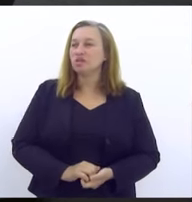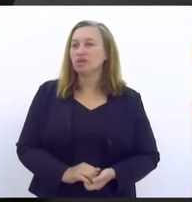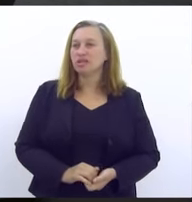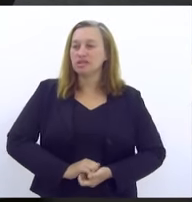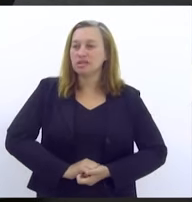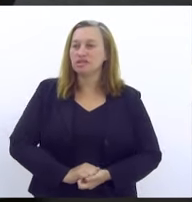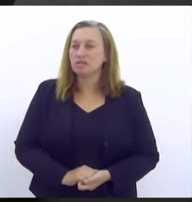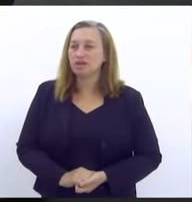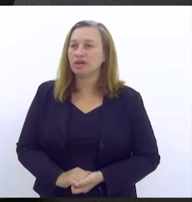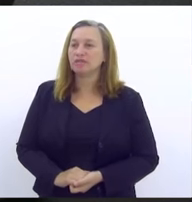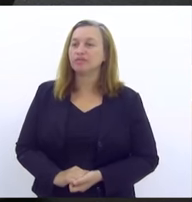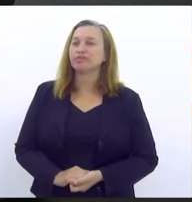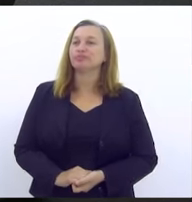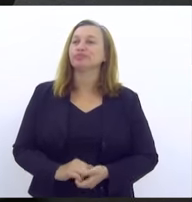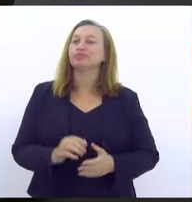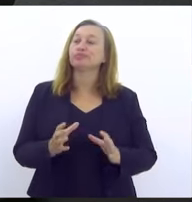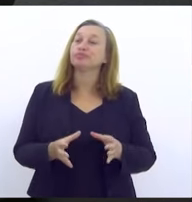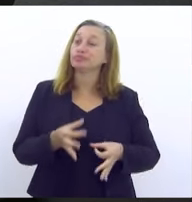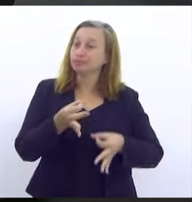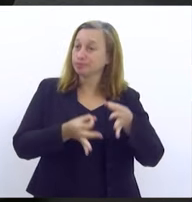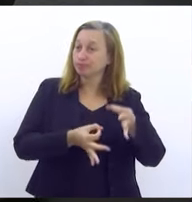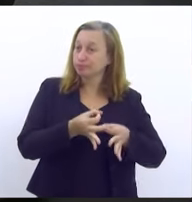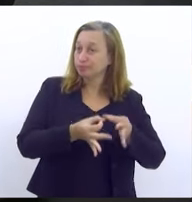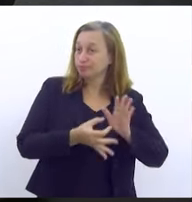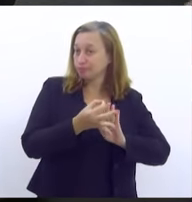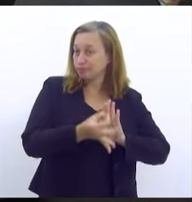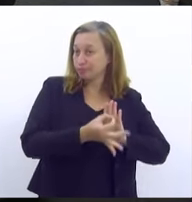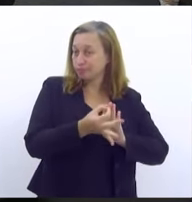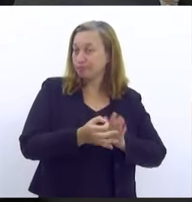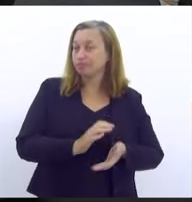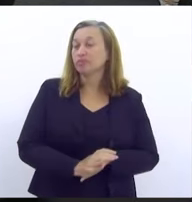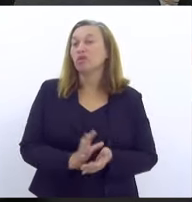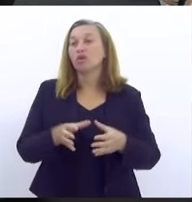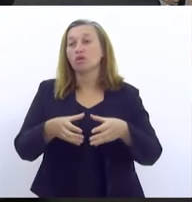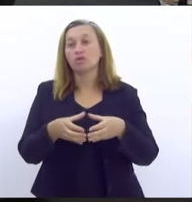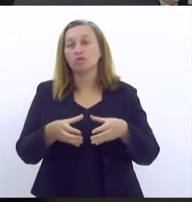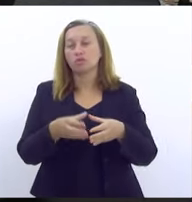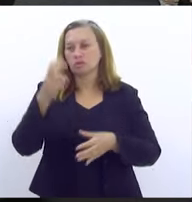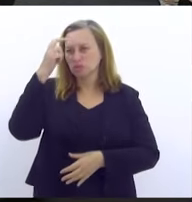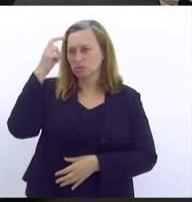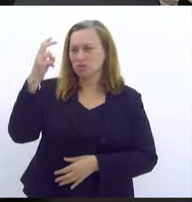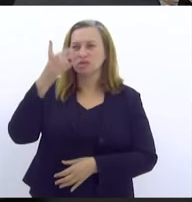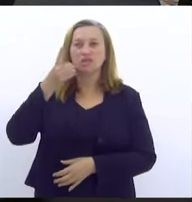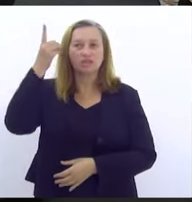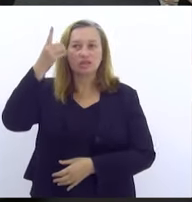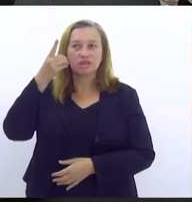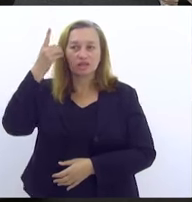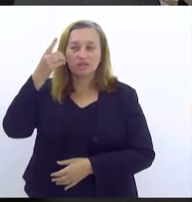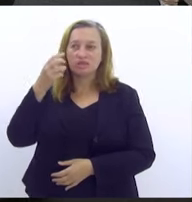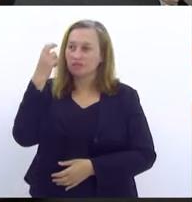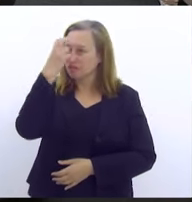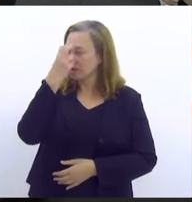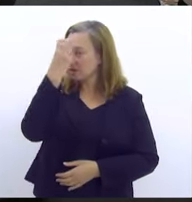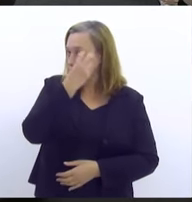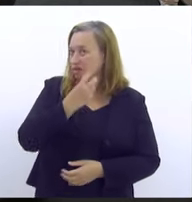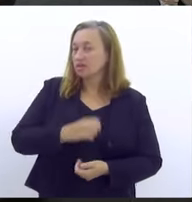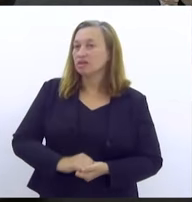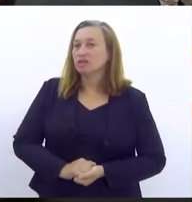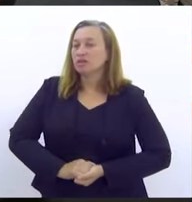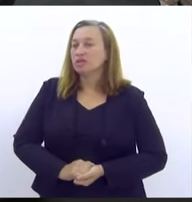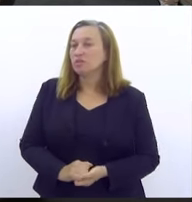Presidente, parecer é pela juridicidade. Pela Comissão de Cultura, deputada Verônica Lima.